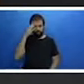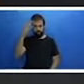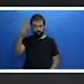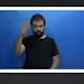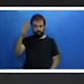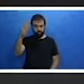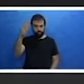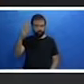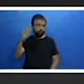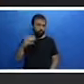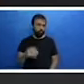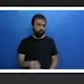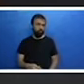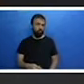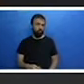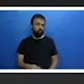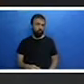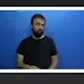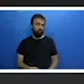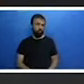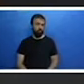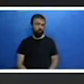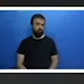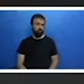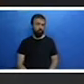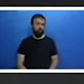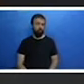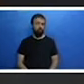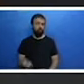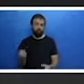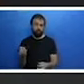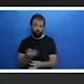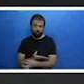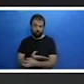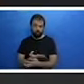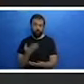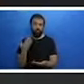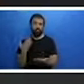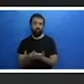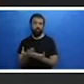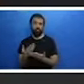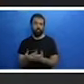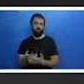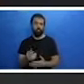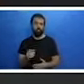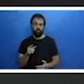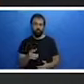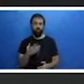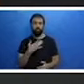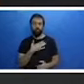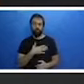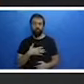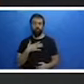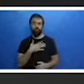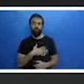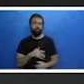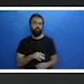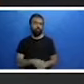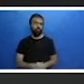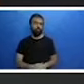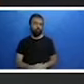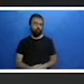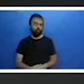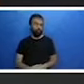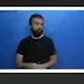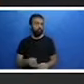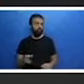recado a gente fica aqui finalizei aqui finalizar aula com você espero que vocês tenham gostado Fala um pouquinho diferente